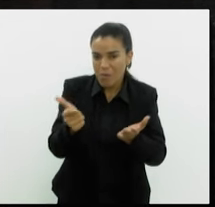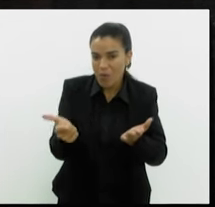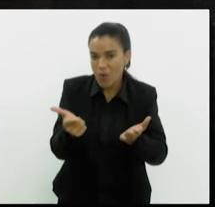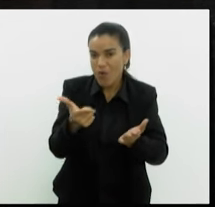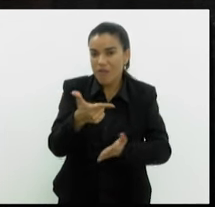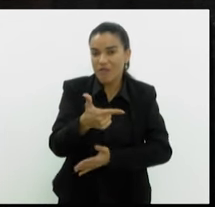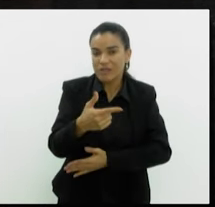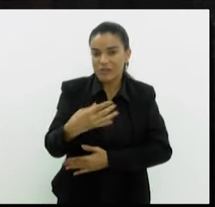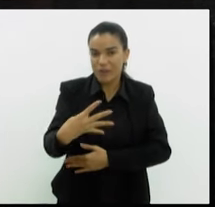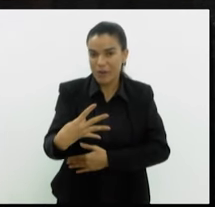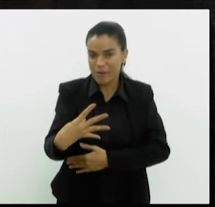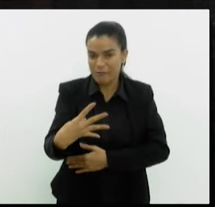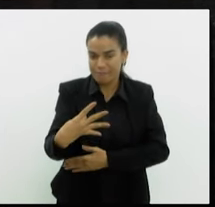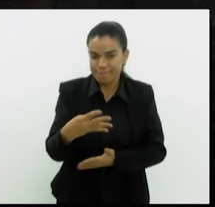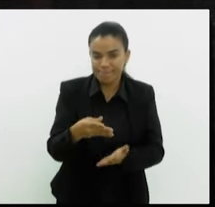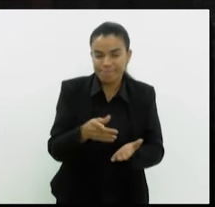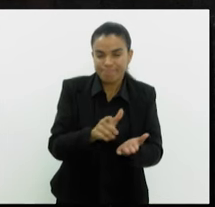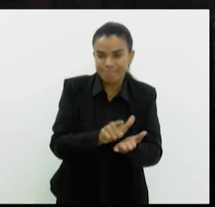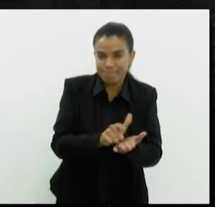24,